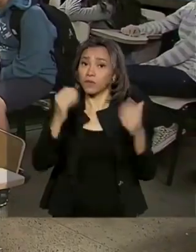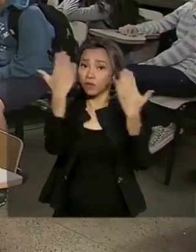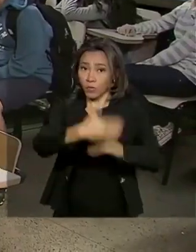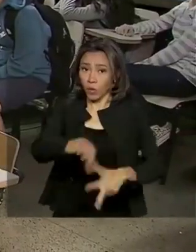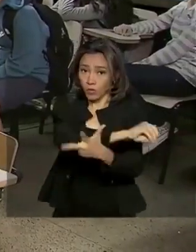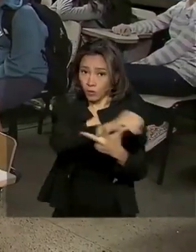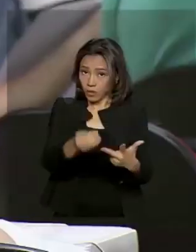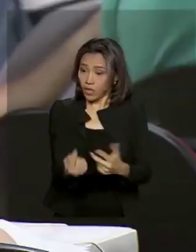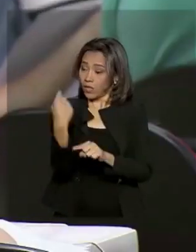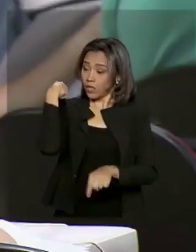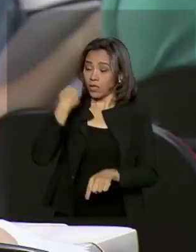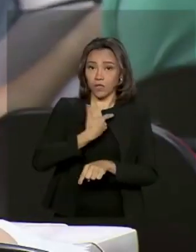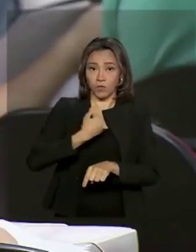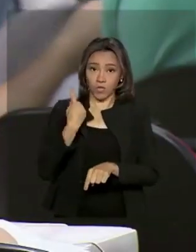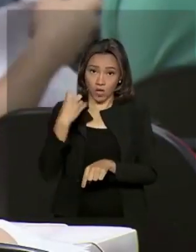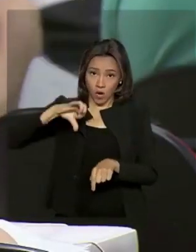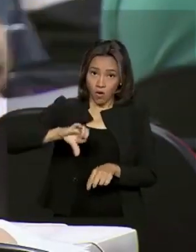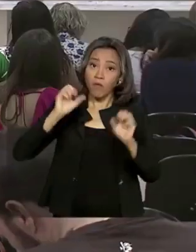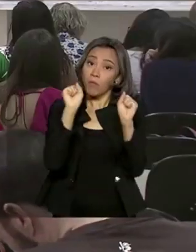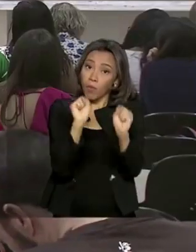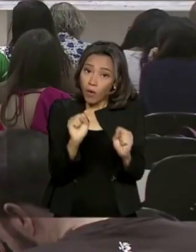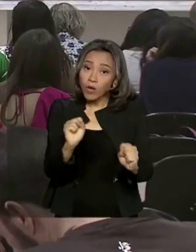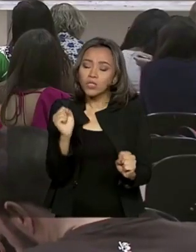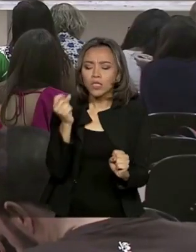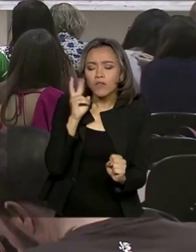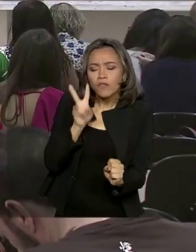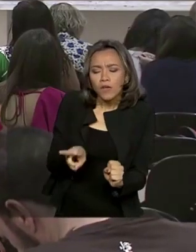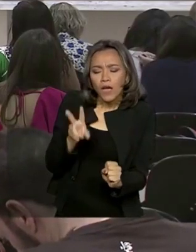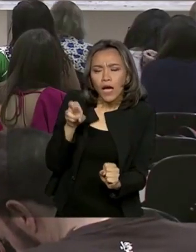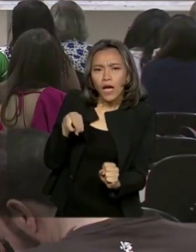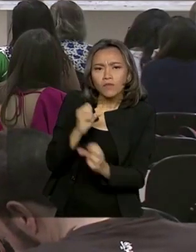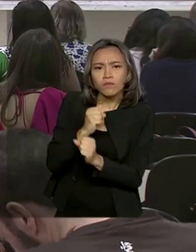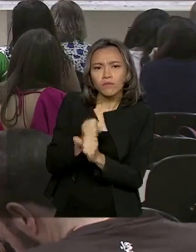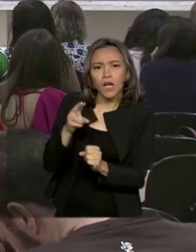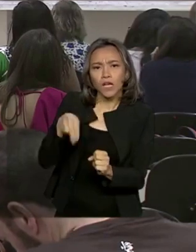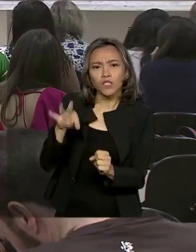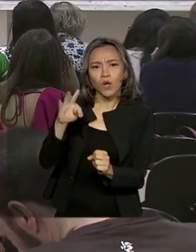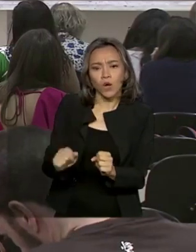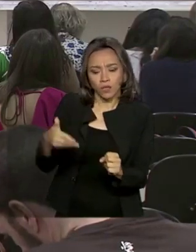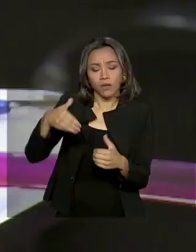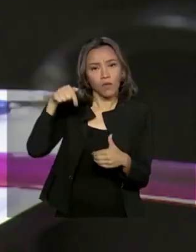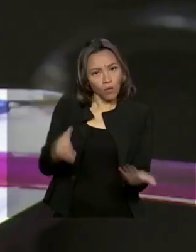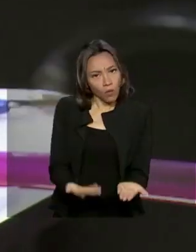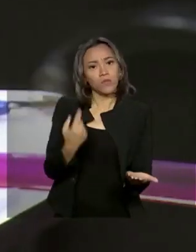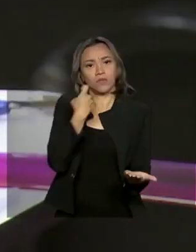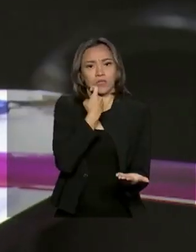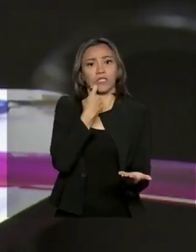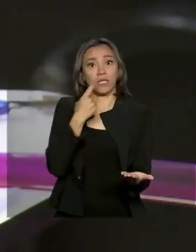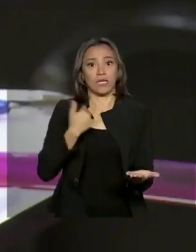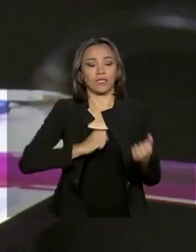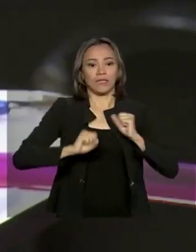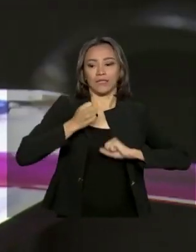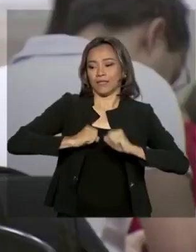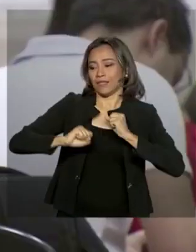ea dificuldade da pergunta é medida pelos acertos dos próprios candidatos quanto mais estudantes acertam